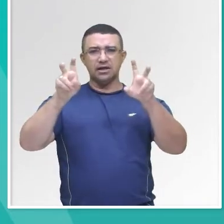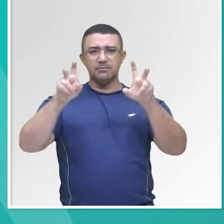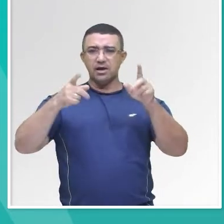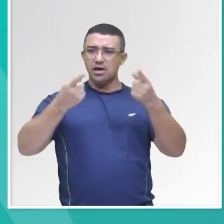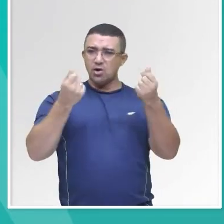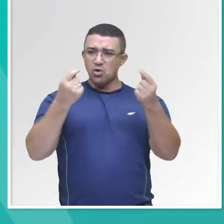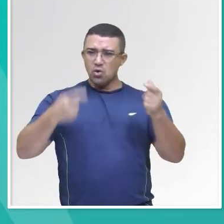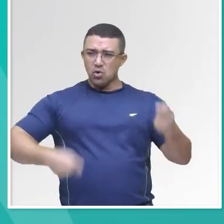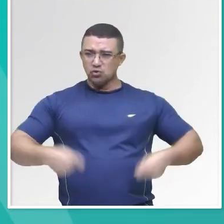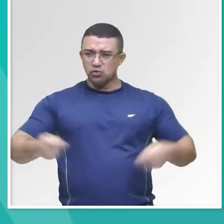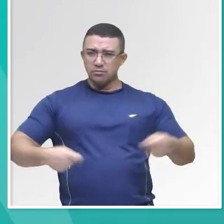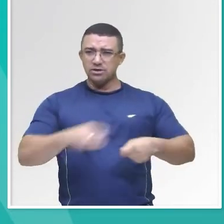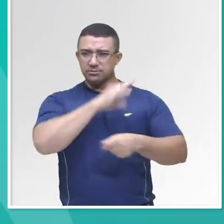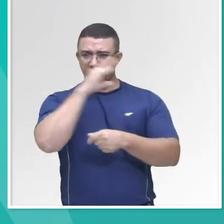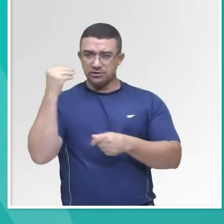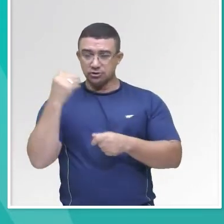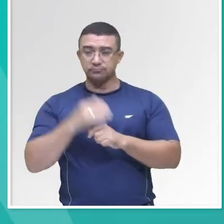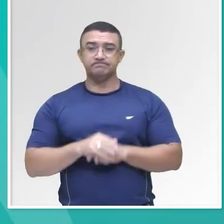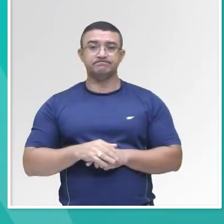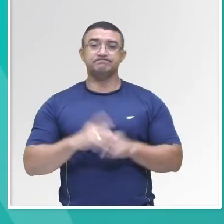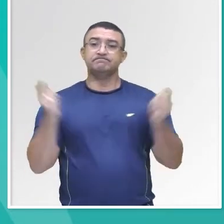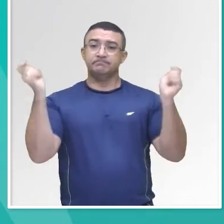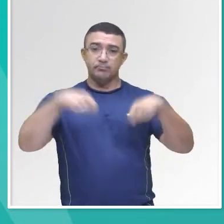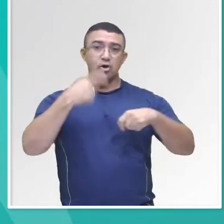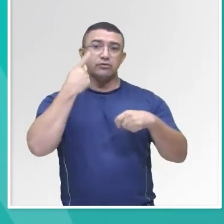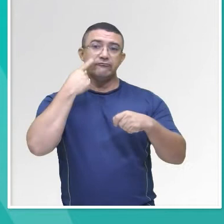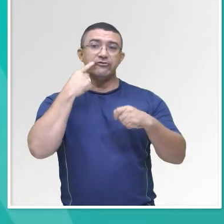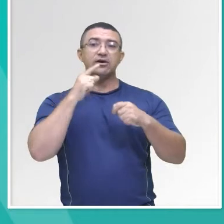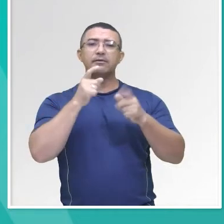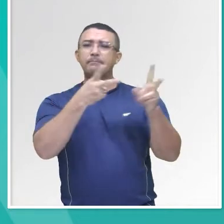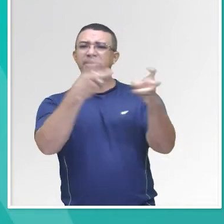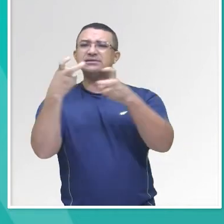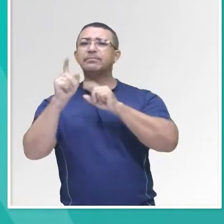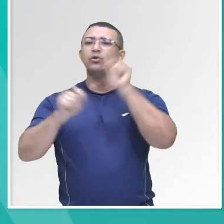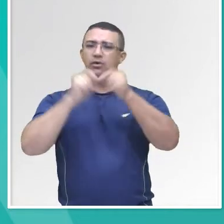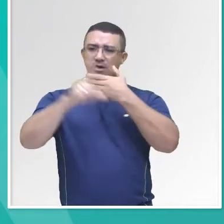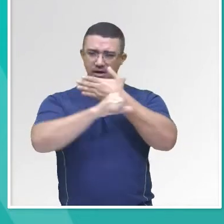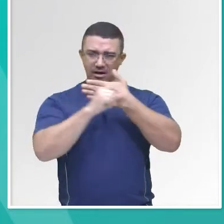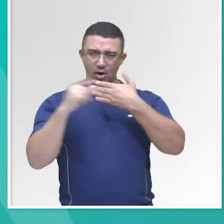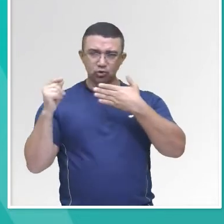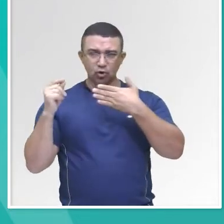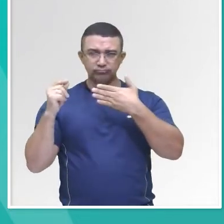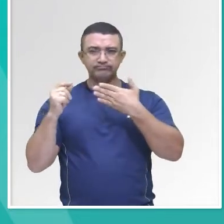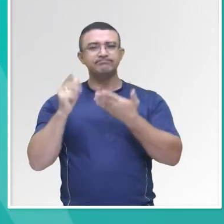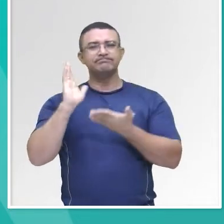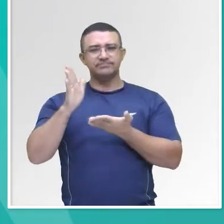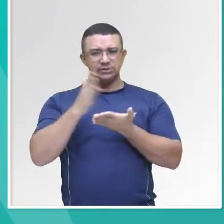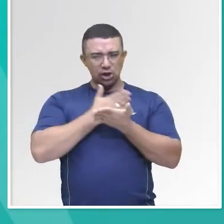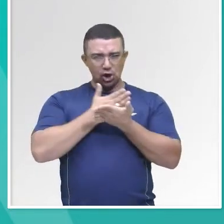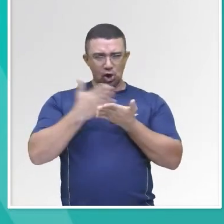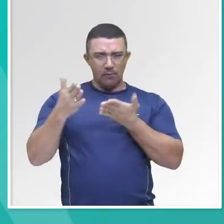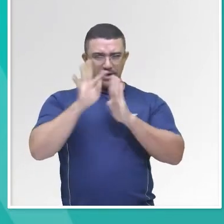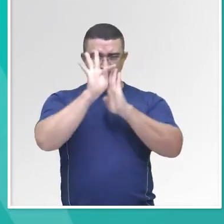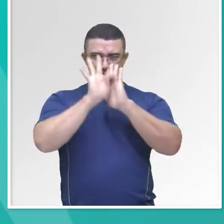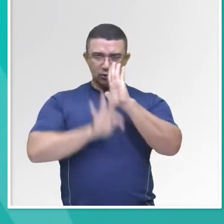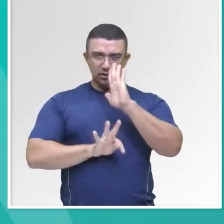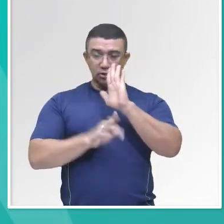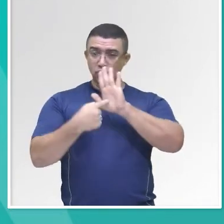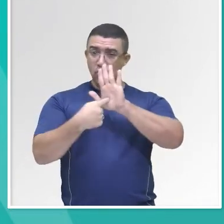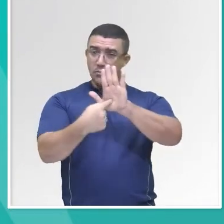E aí vocês podem ver que o autor, né, aqui ele já inicia